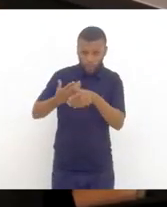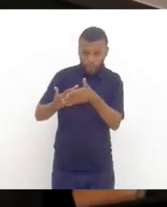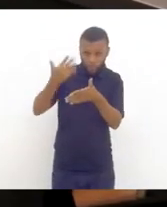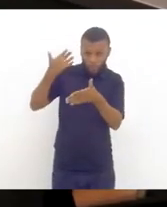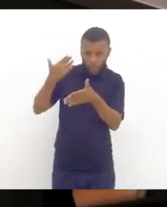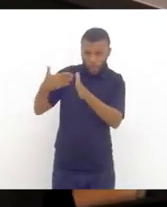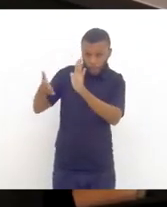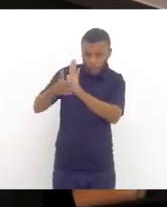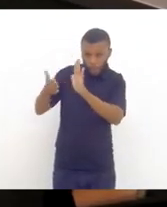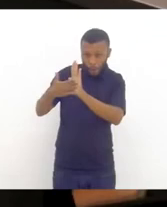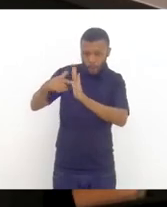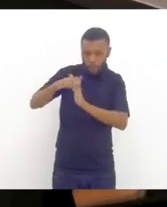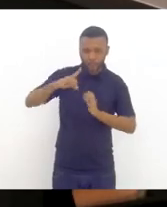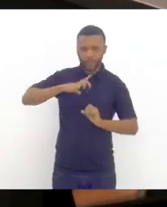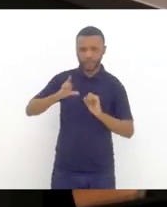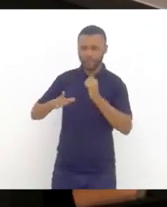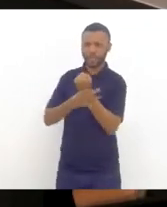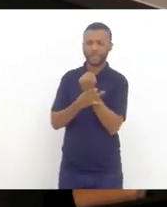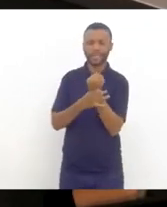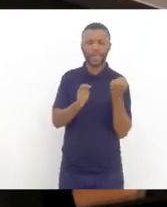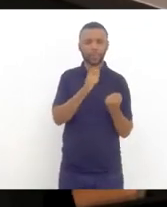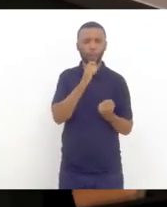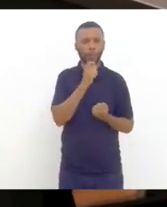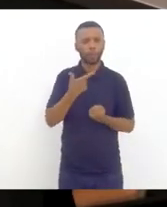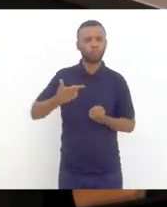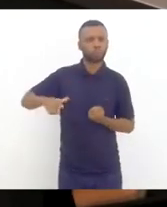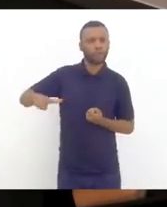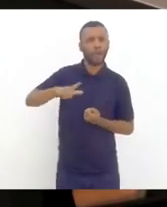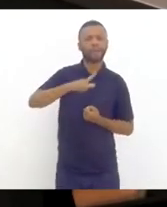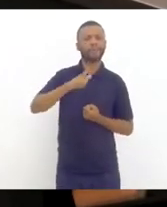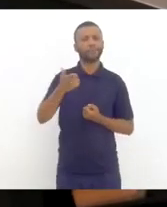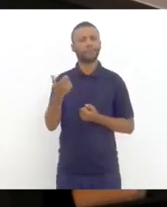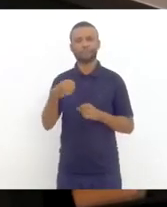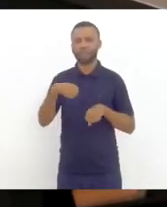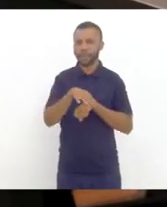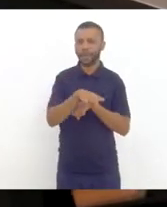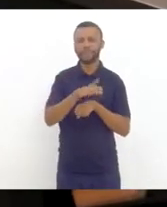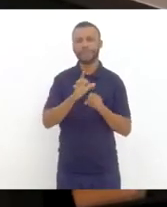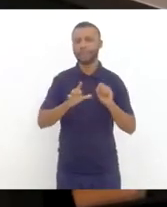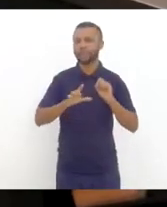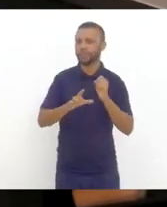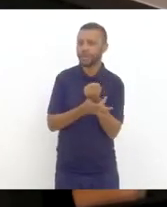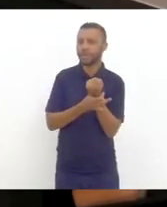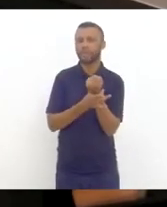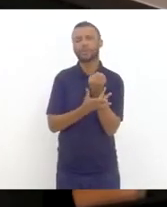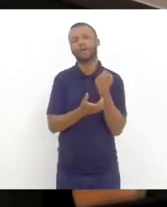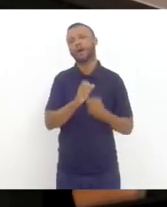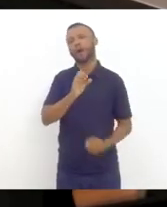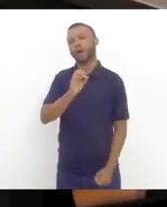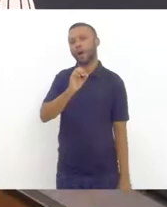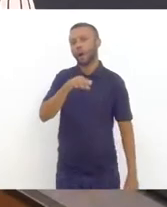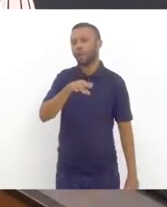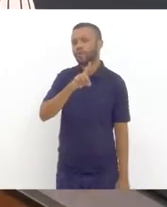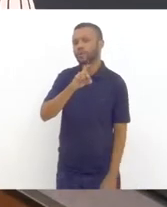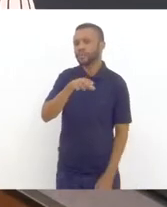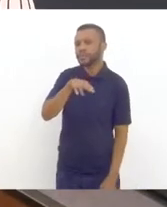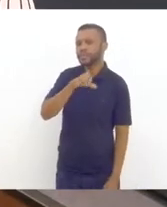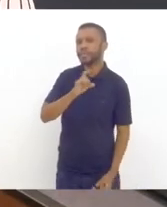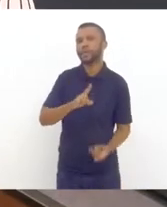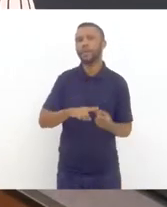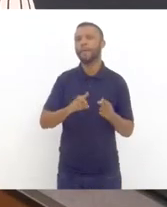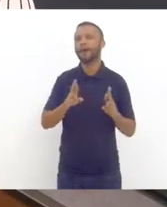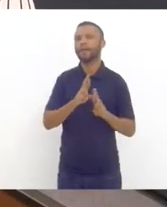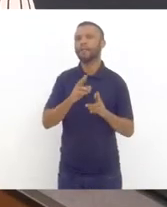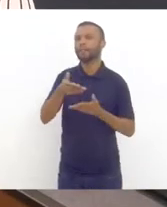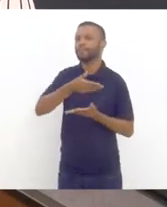para esse parlamento, que passasse segurança para os outros, instâncias, para o Undime, está aqui o presidente Osório, né, uma interlocução muito precária por